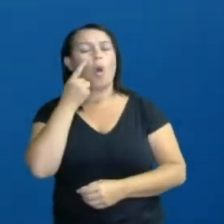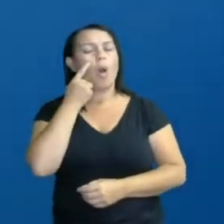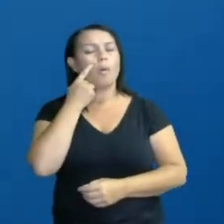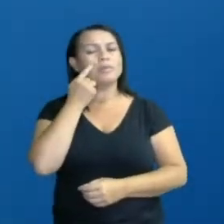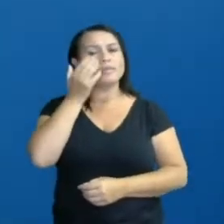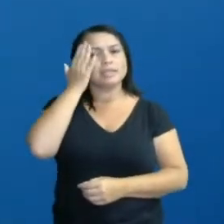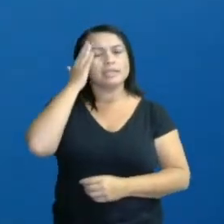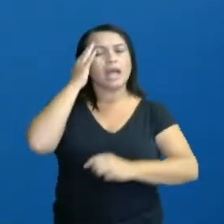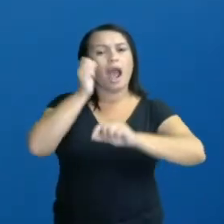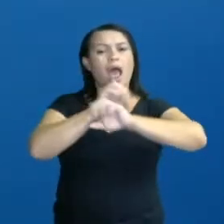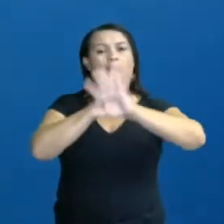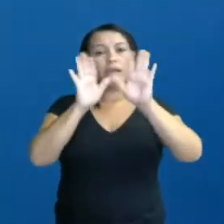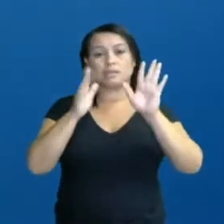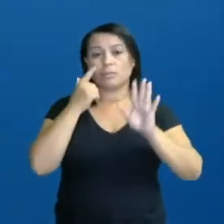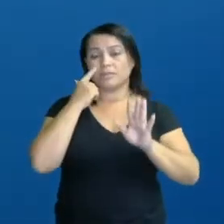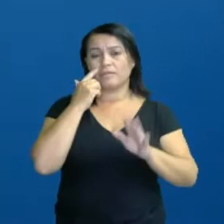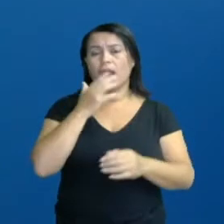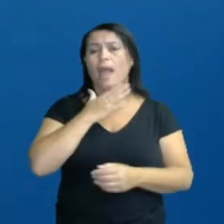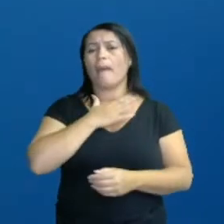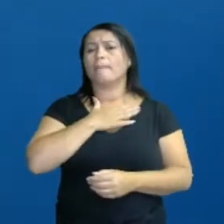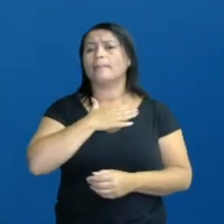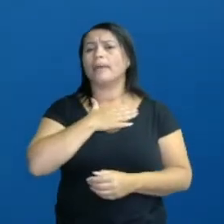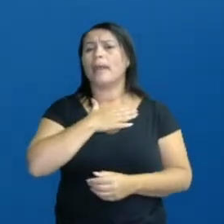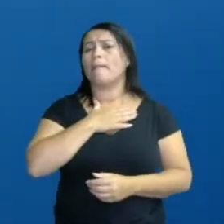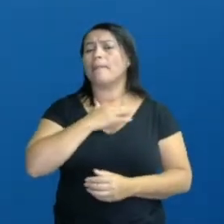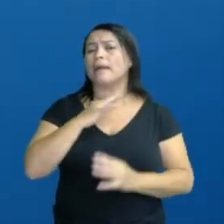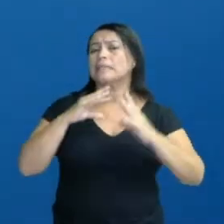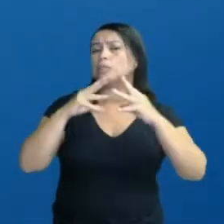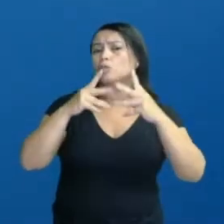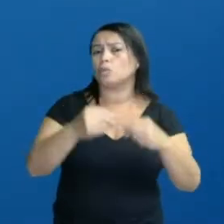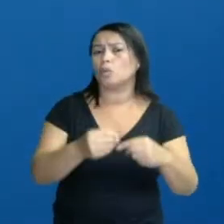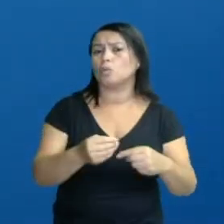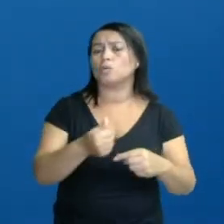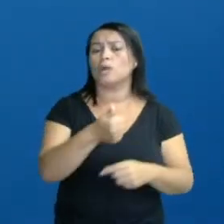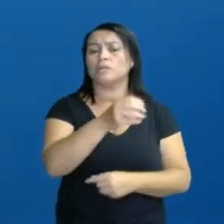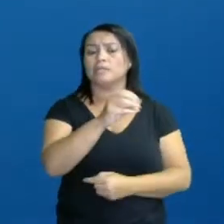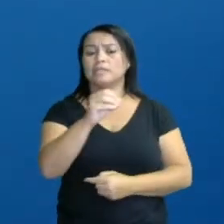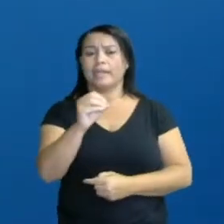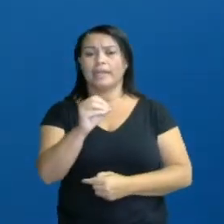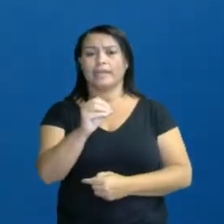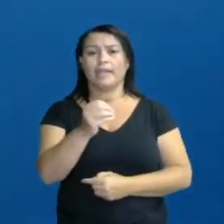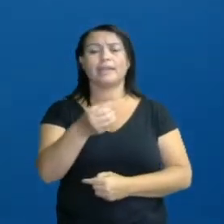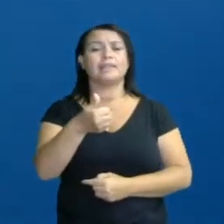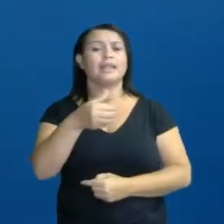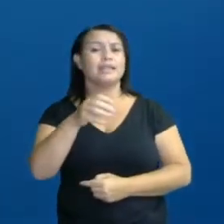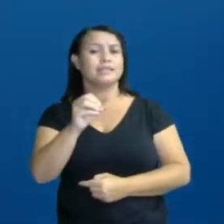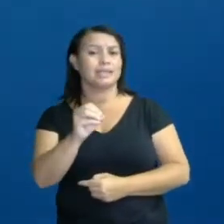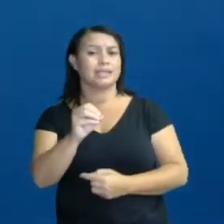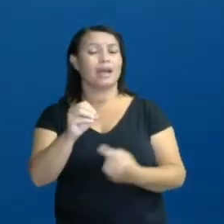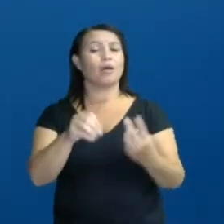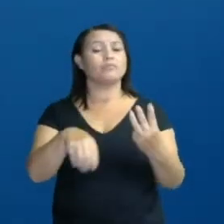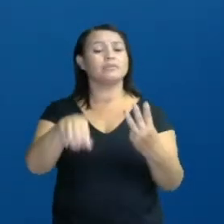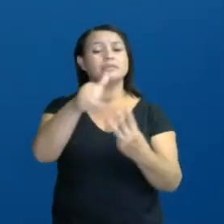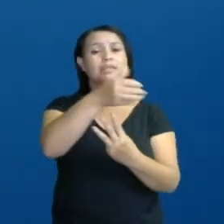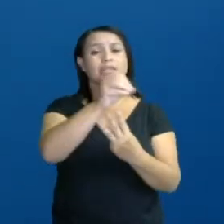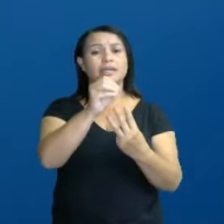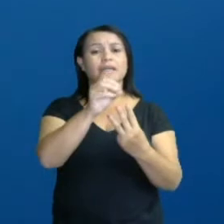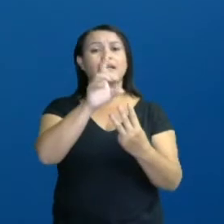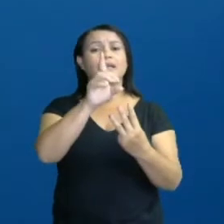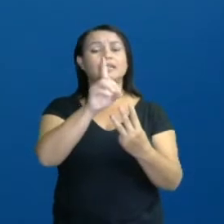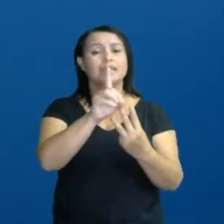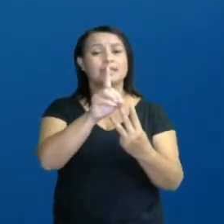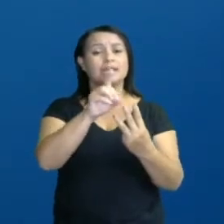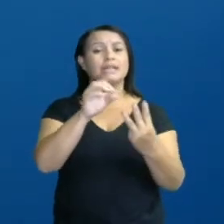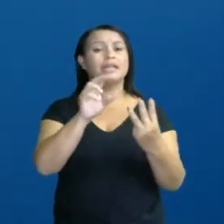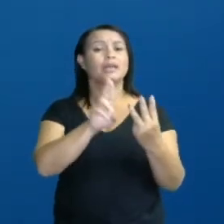seguinte, ó, a minha parte inteira. Quem é a minha parte inteira? Centena, dezena e a unidade simples,